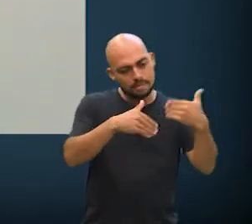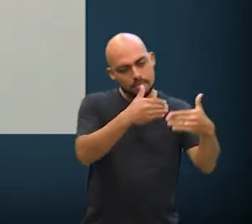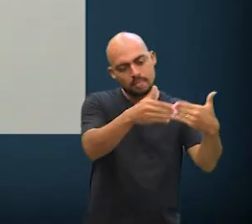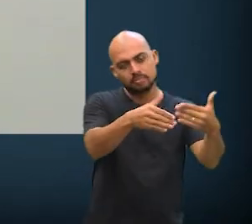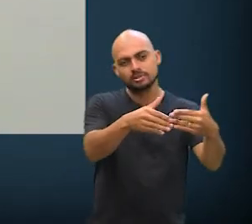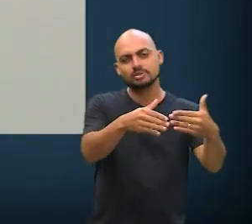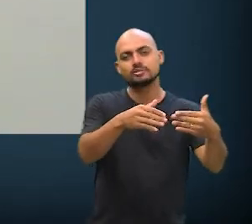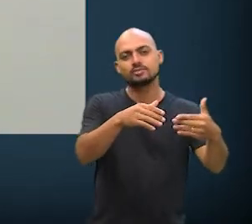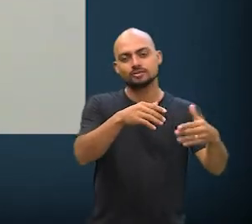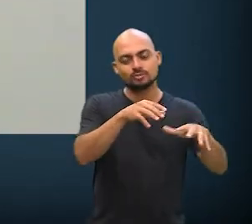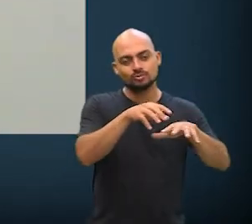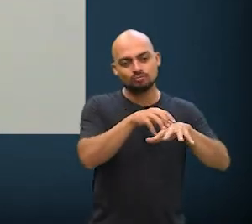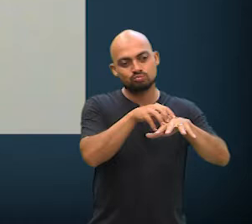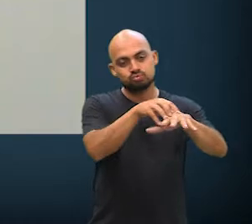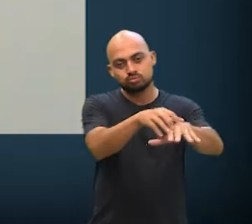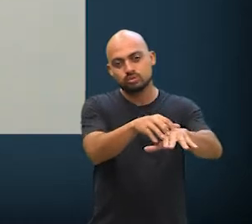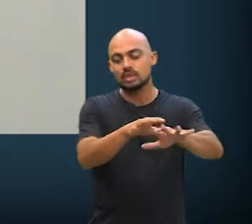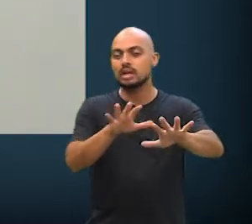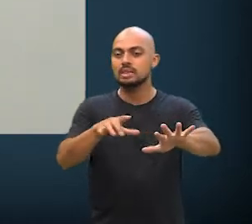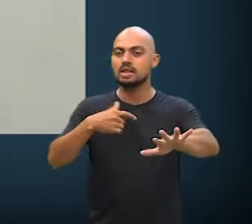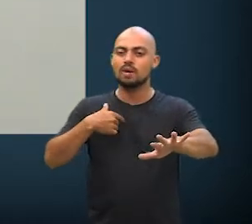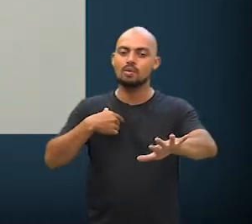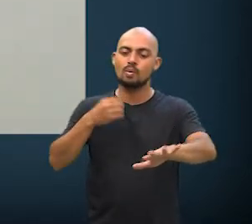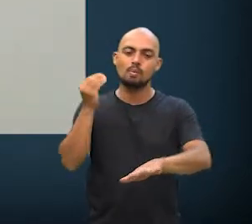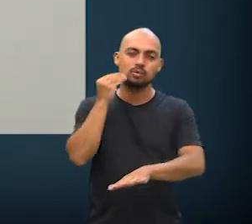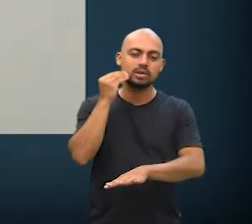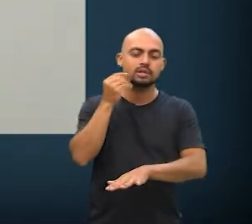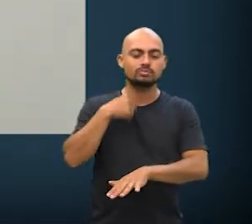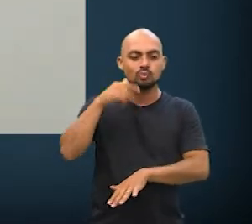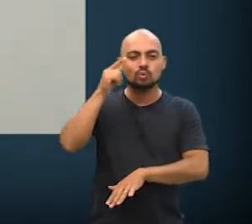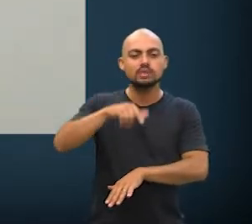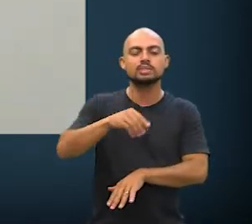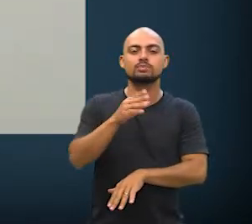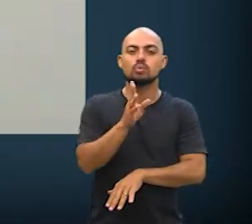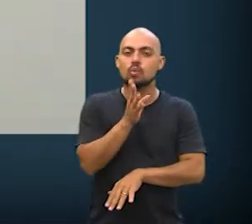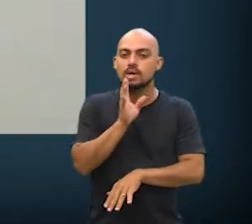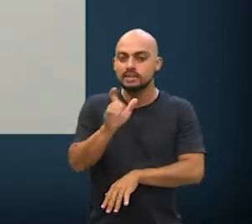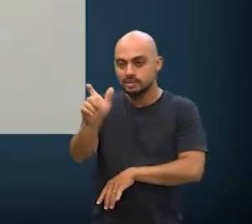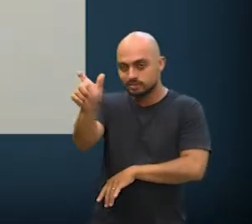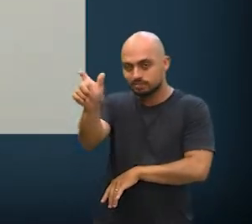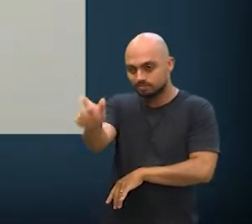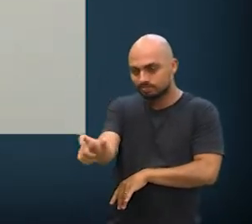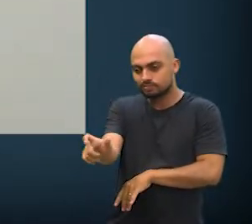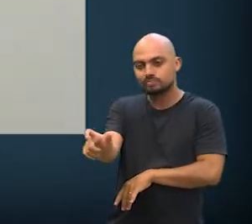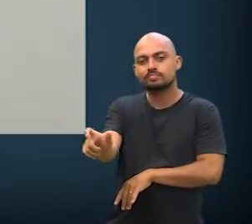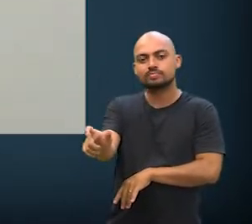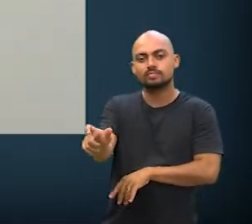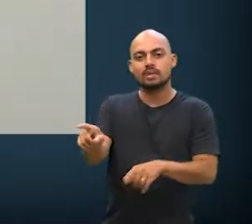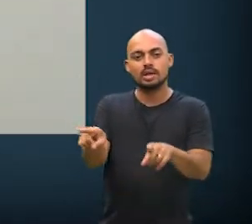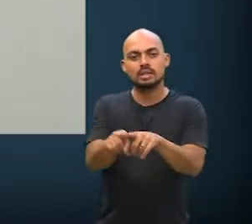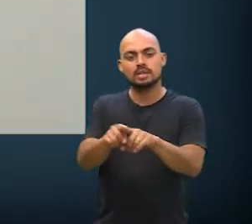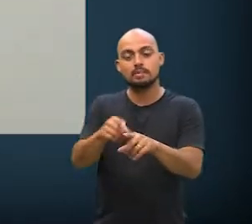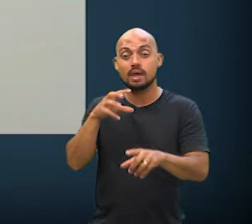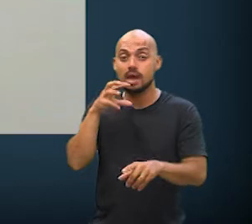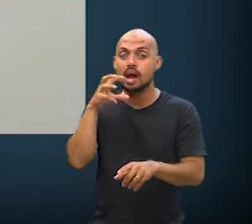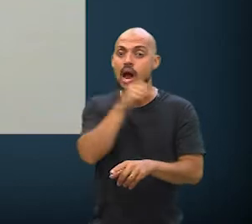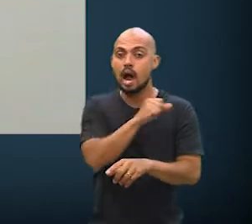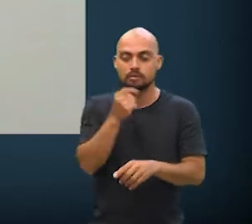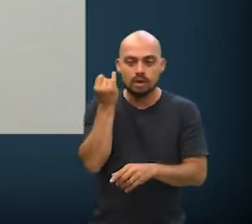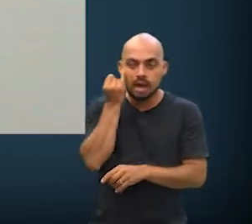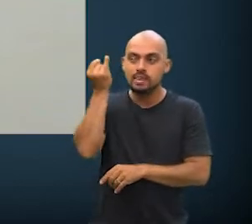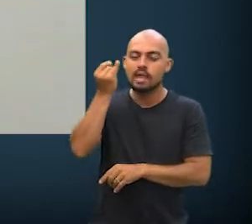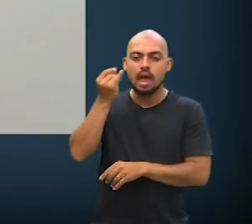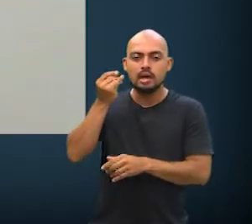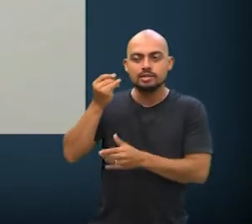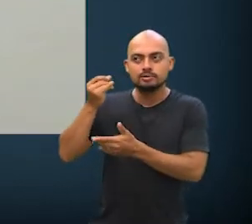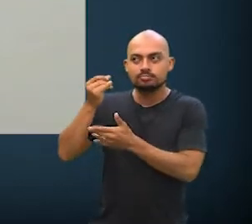colocar o negócio no mercado. Então, a gente teve essa vantagem muito grande de conhecer ele e de a gente poder colocar de forma rápida a nossa ideia